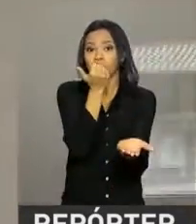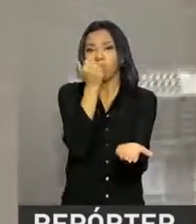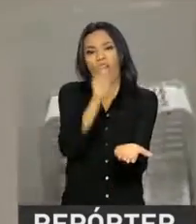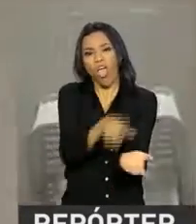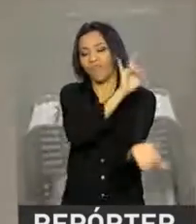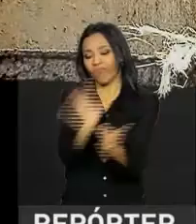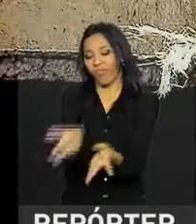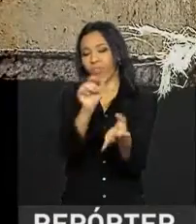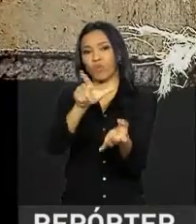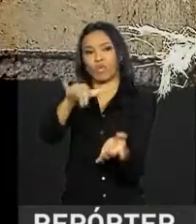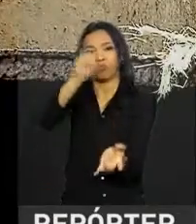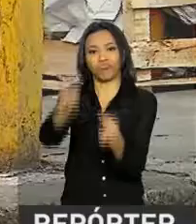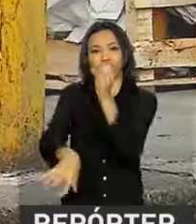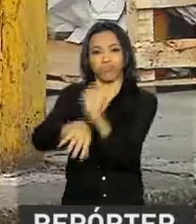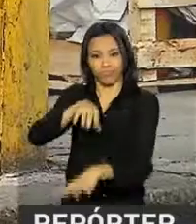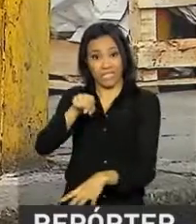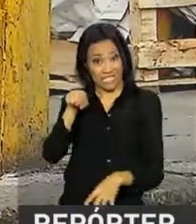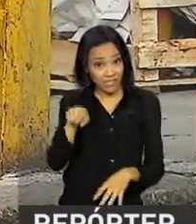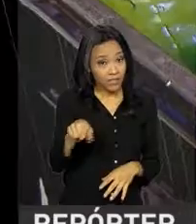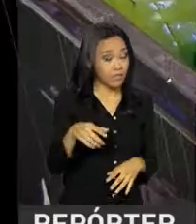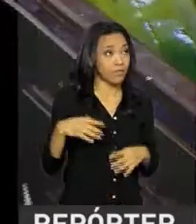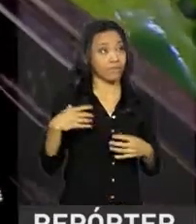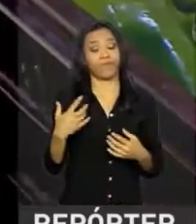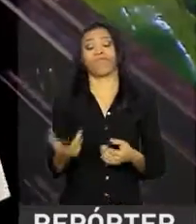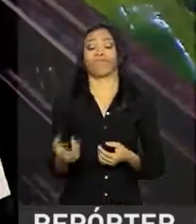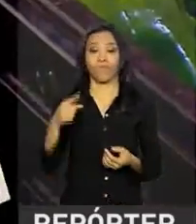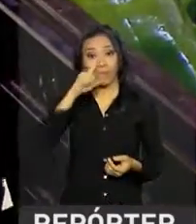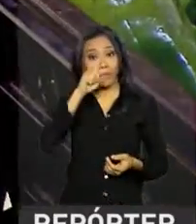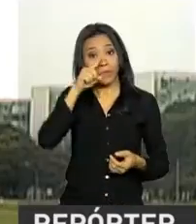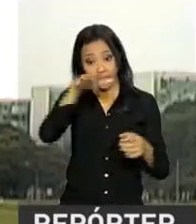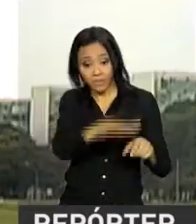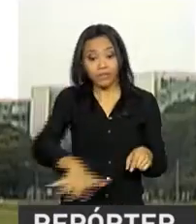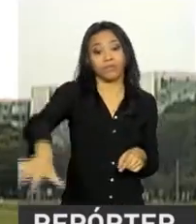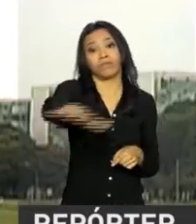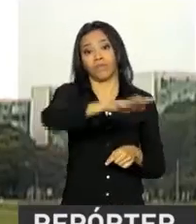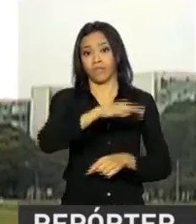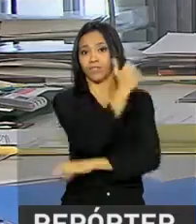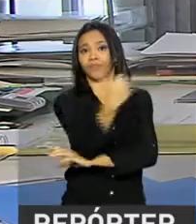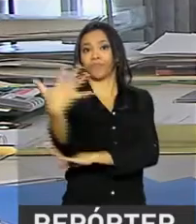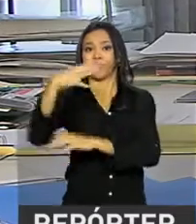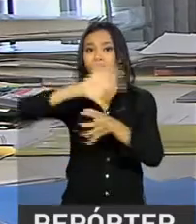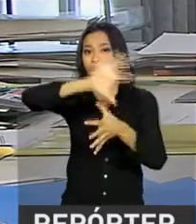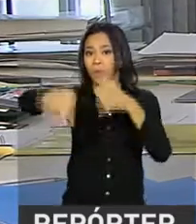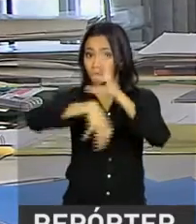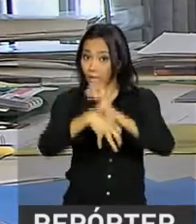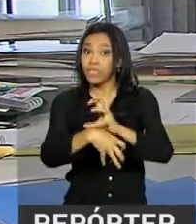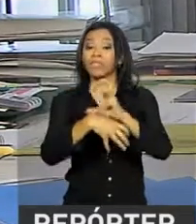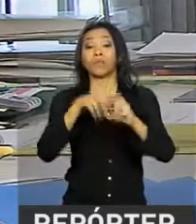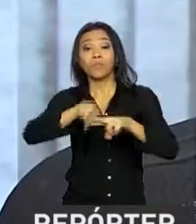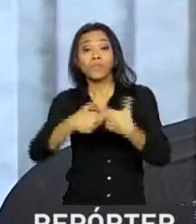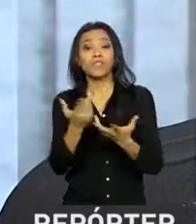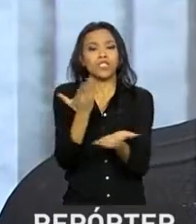todo ano isso também tem impactos nos recursos naturais e por isso o ministério do meio ambiente estuda a elaboração